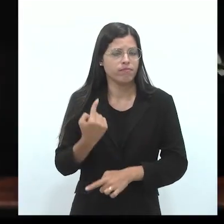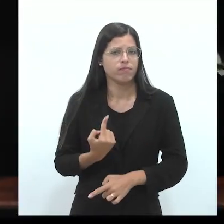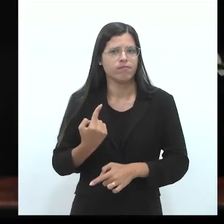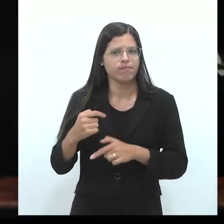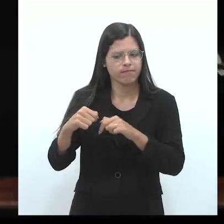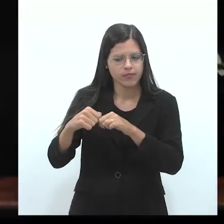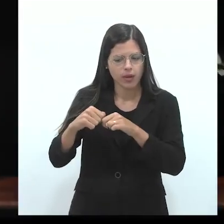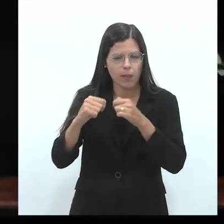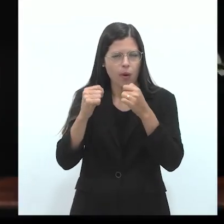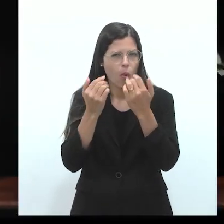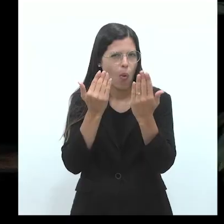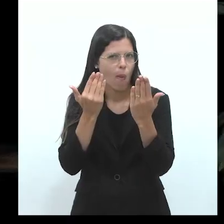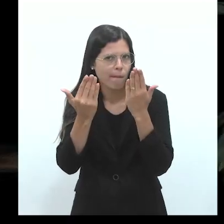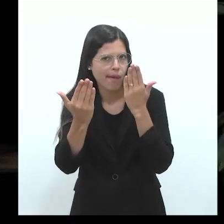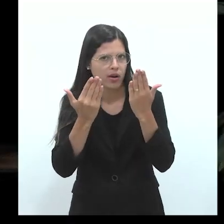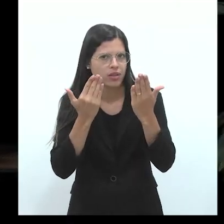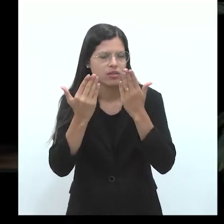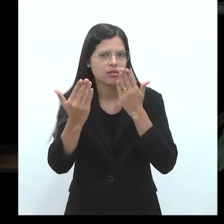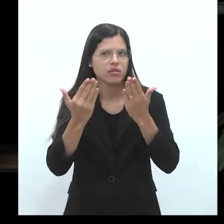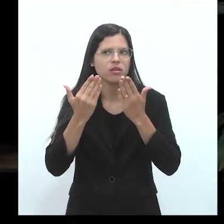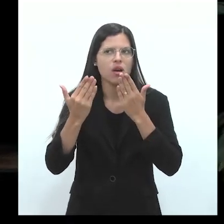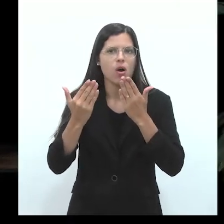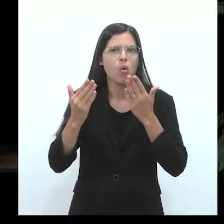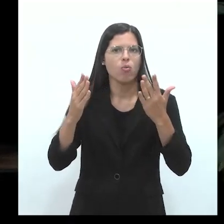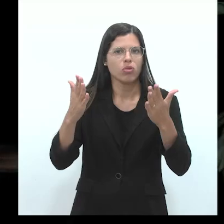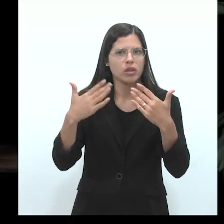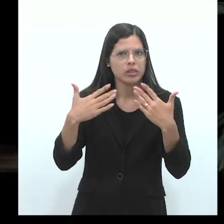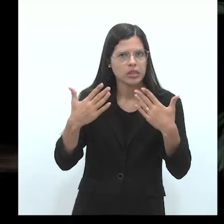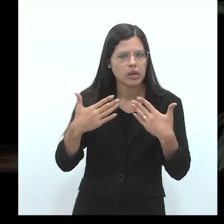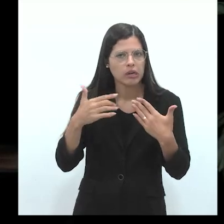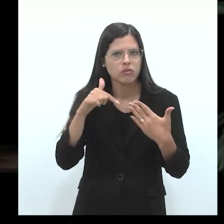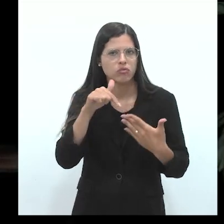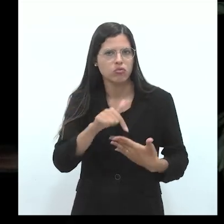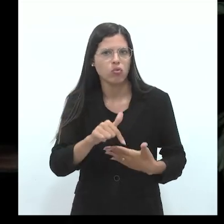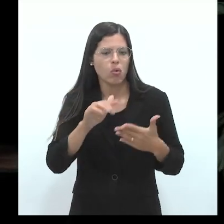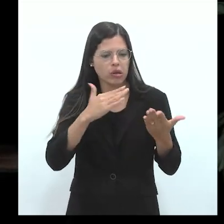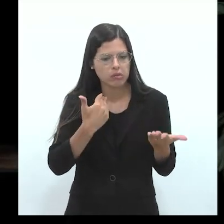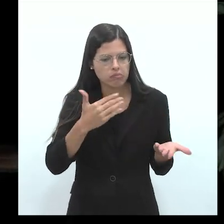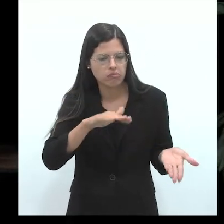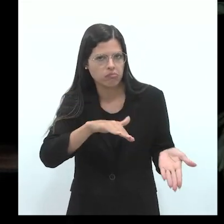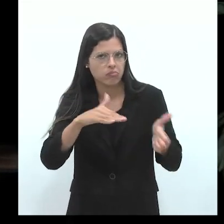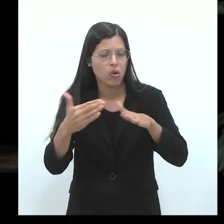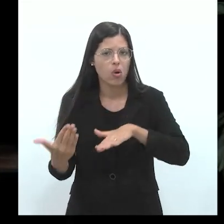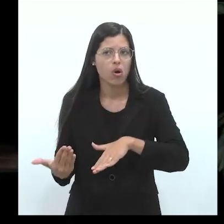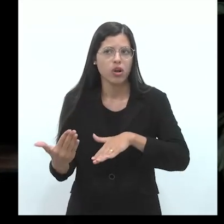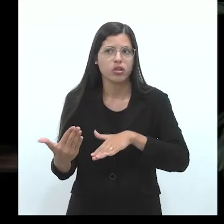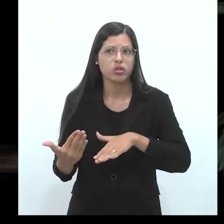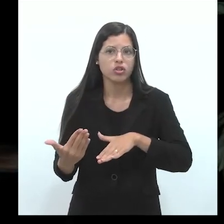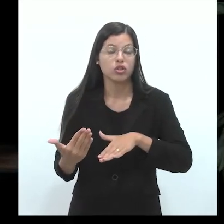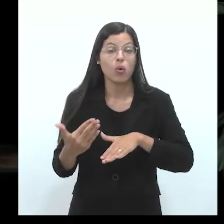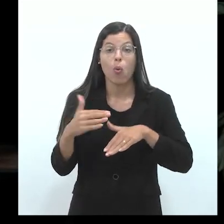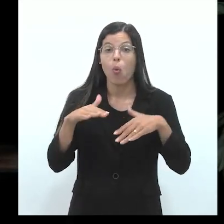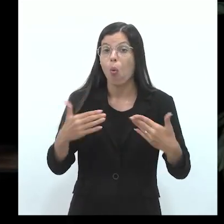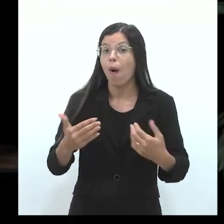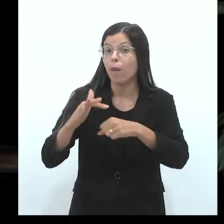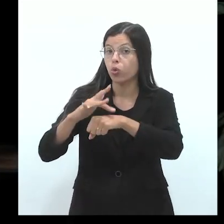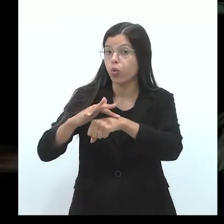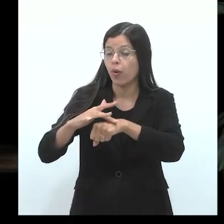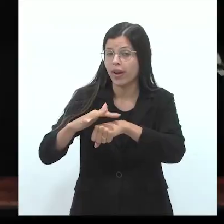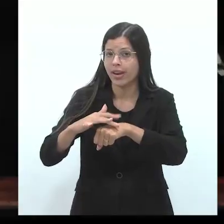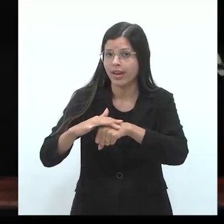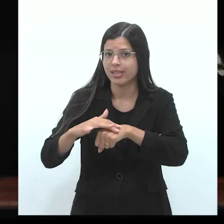essa comparação desses eventos com as suas causas e chegamos a algumas conclusões, por exemplo, quais eram as